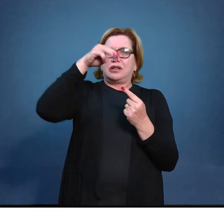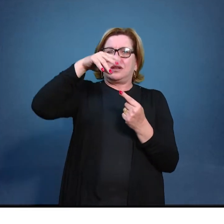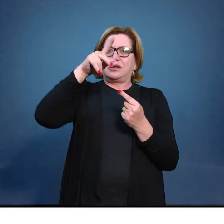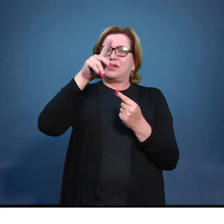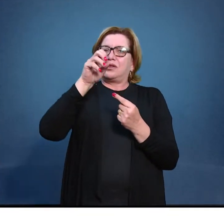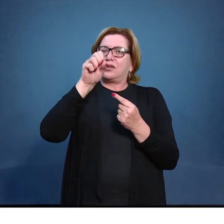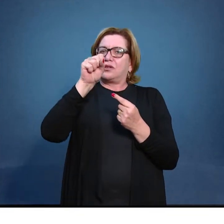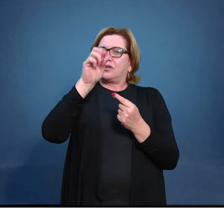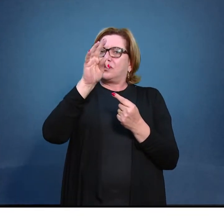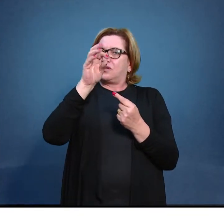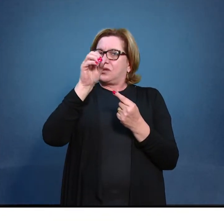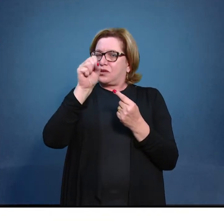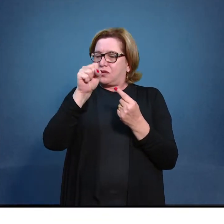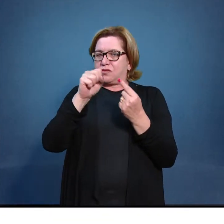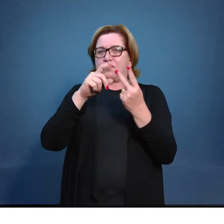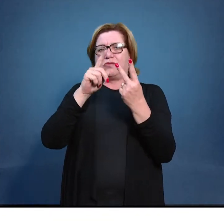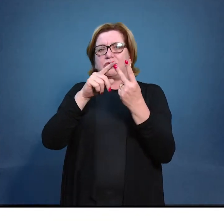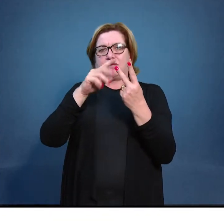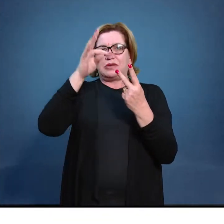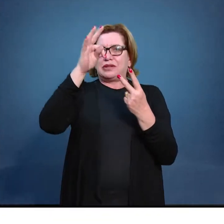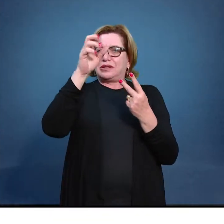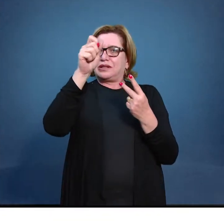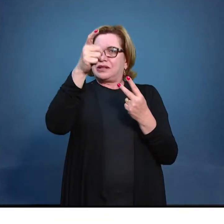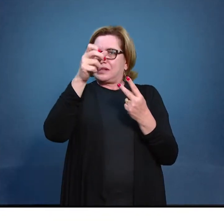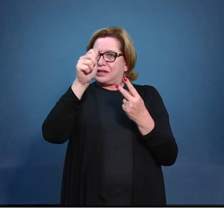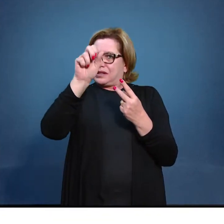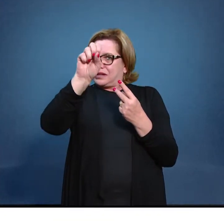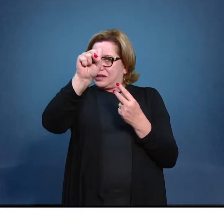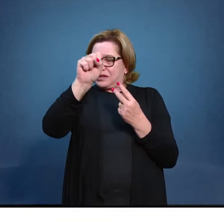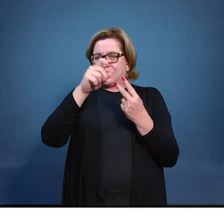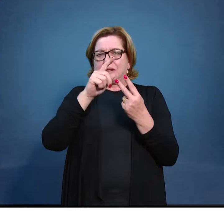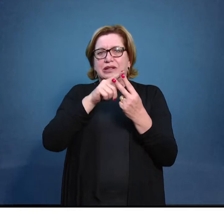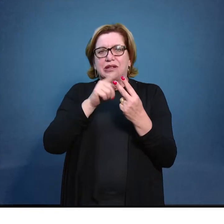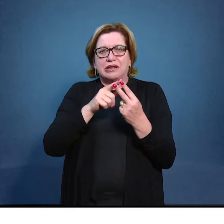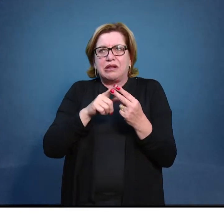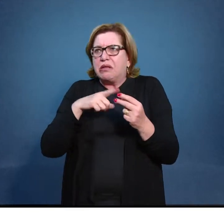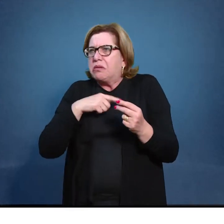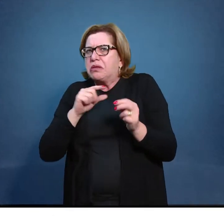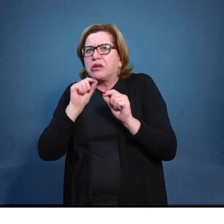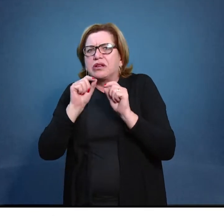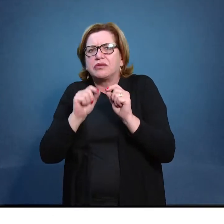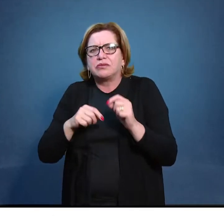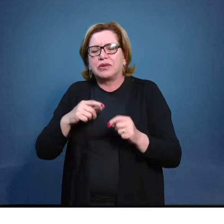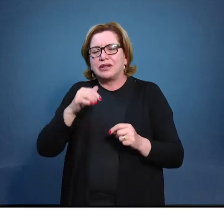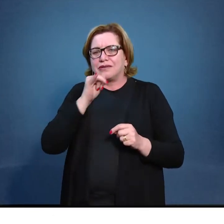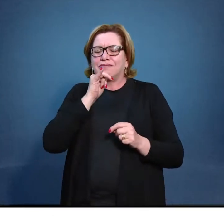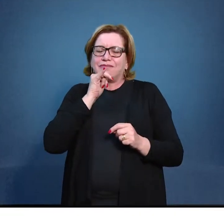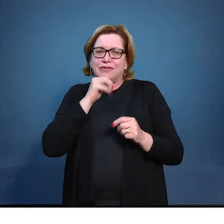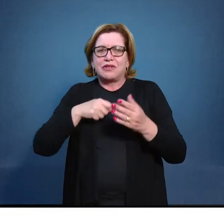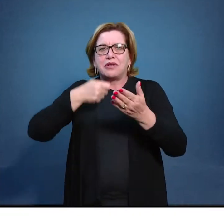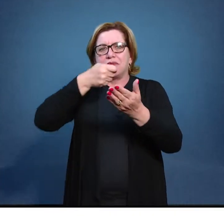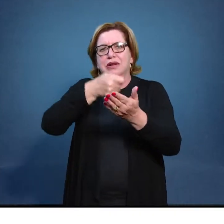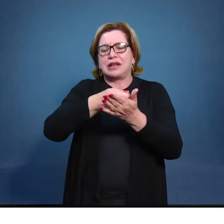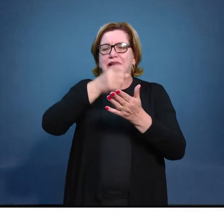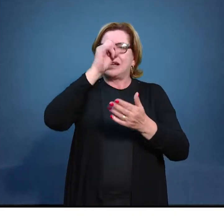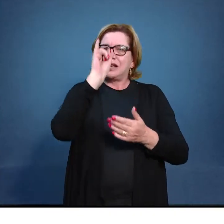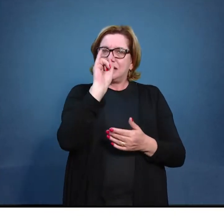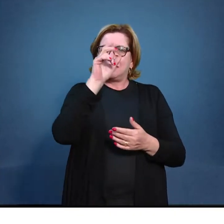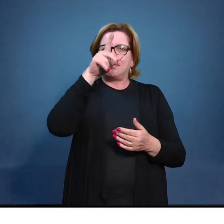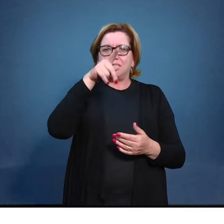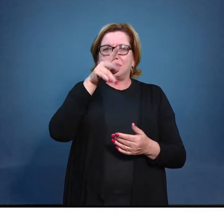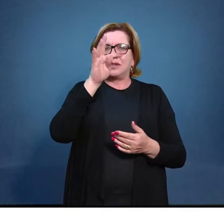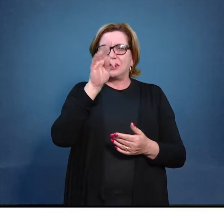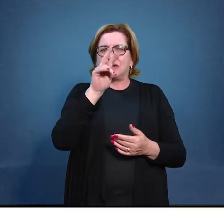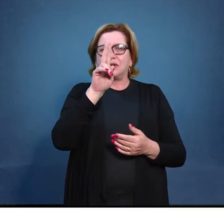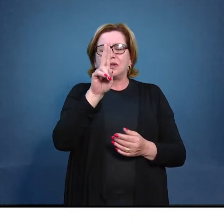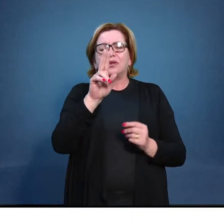aqueles valores cobrados sem uma destinação específica. Eu vou pagar o IPTU. O IPTU serve para quê?